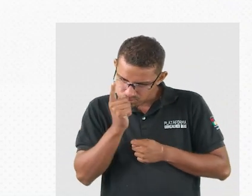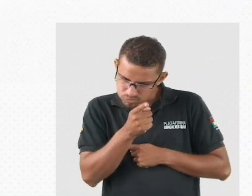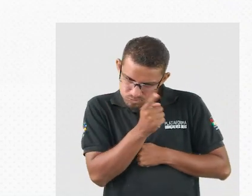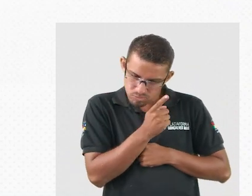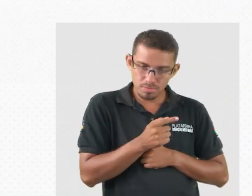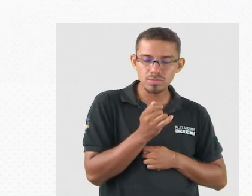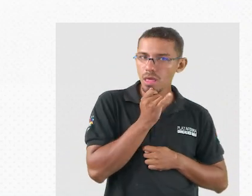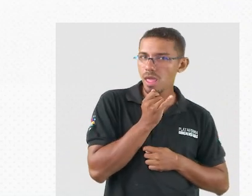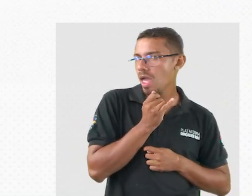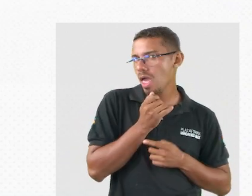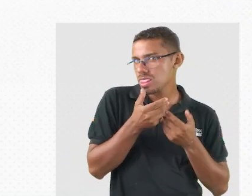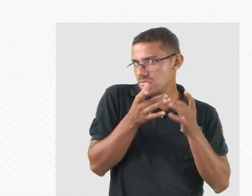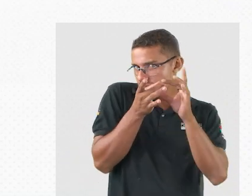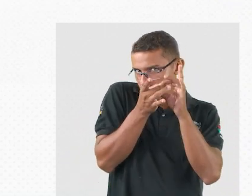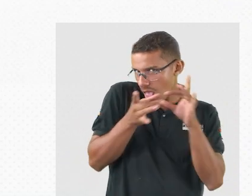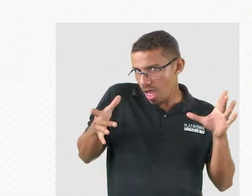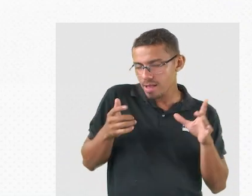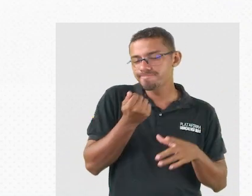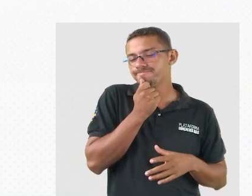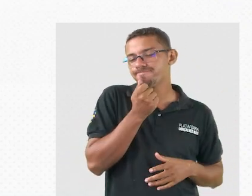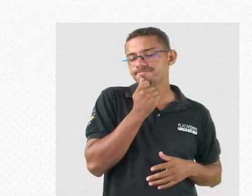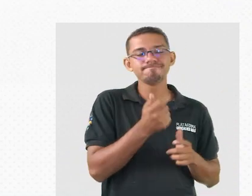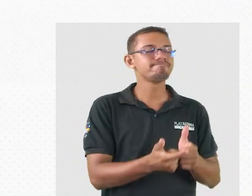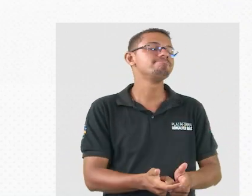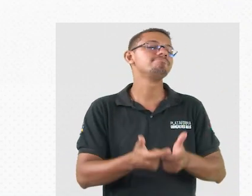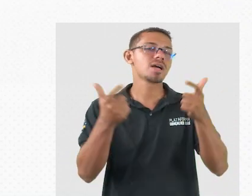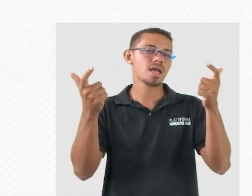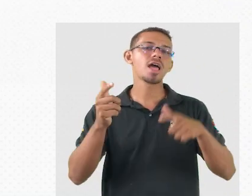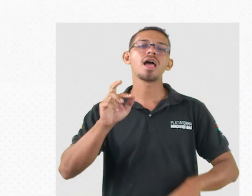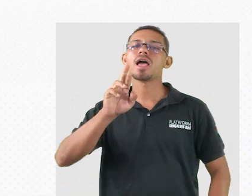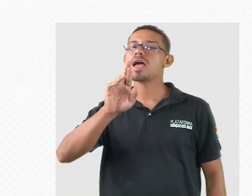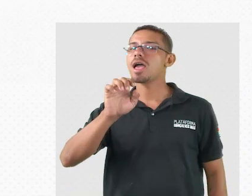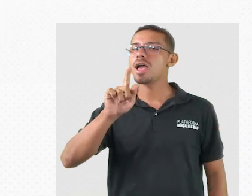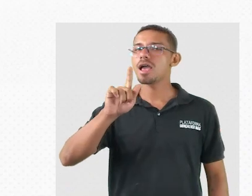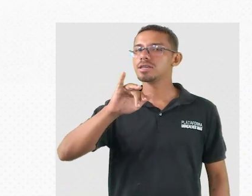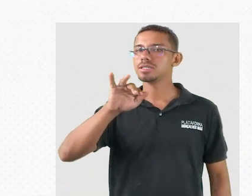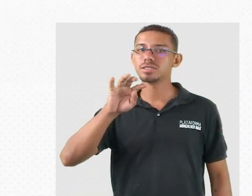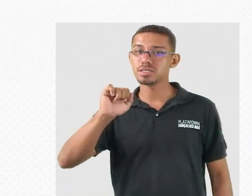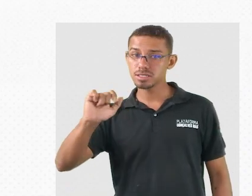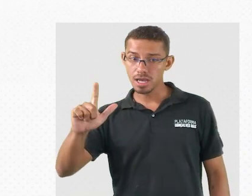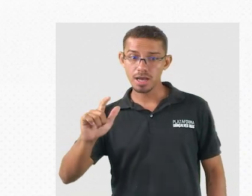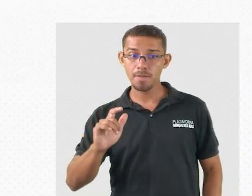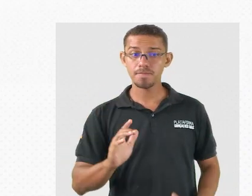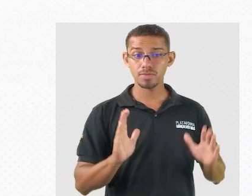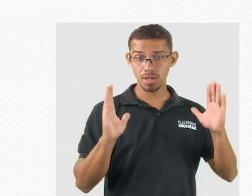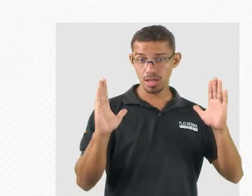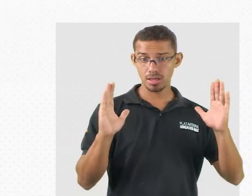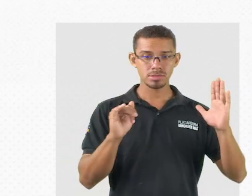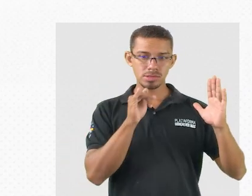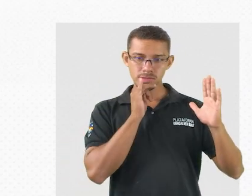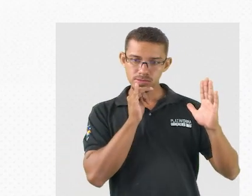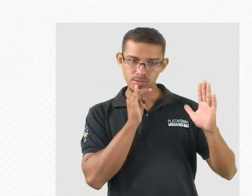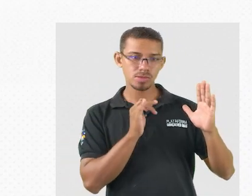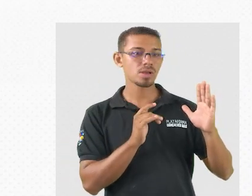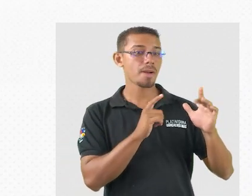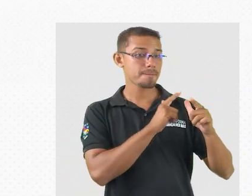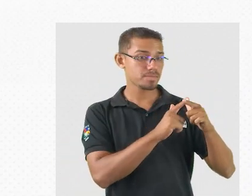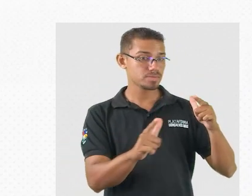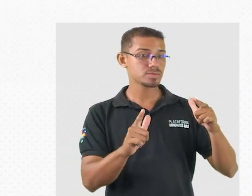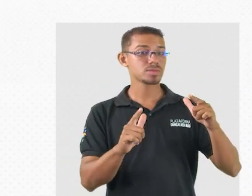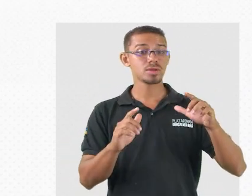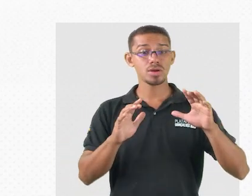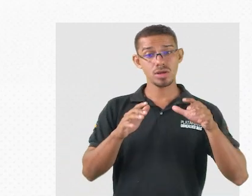estão descoladas desse período maior que eu falei, do período regencial, onde você vai ter, de fato, os progressistas e